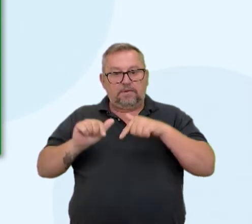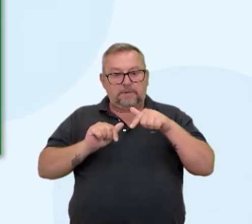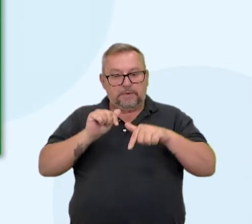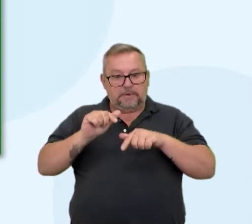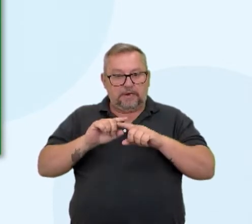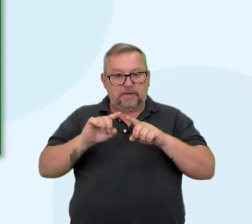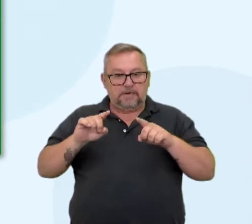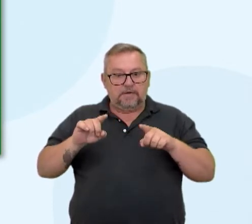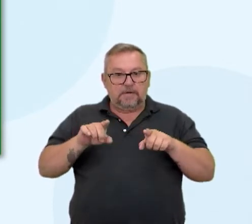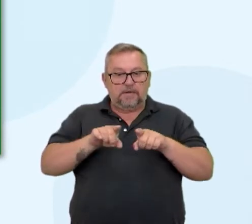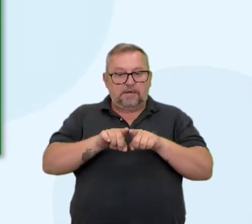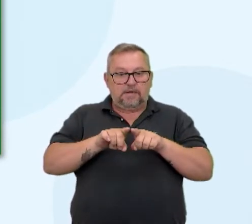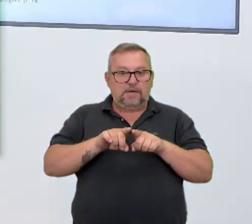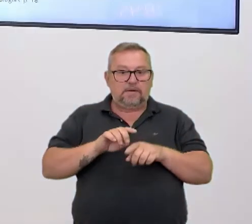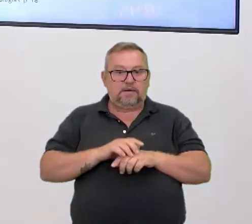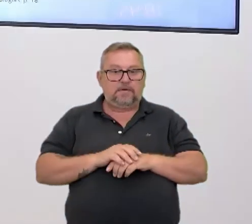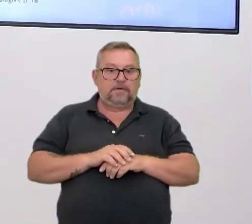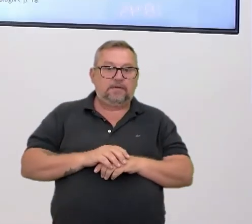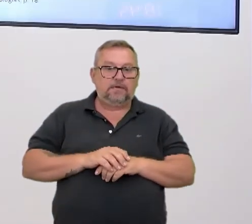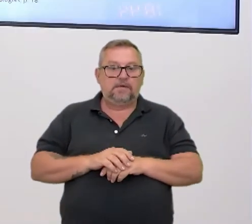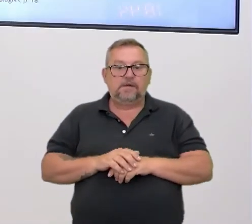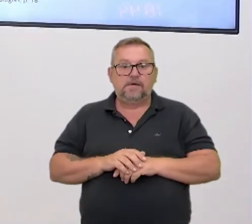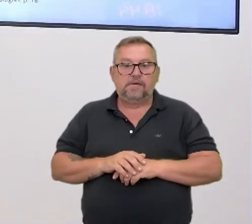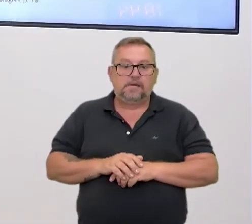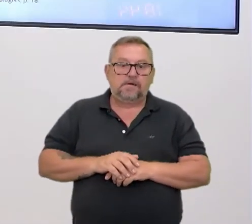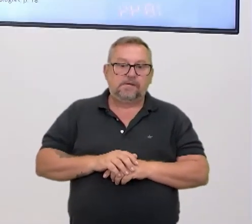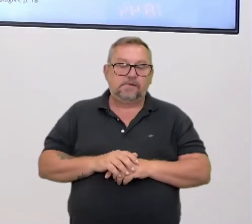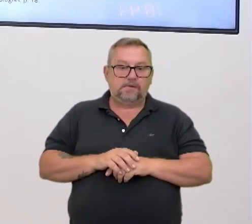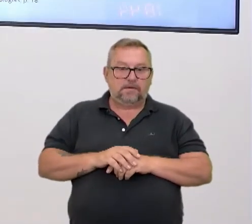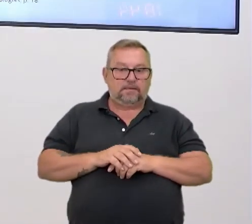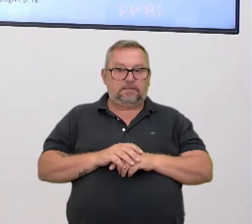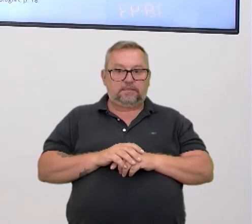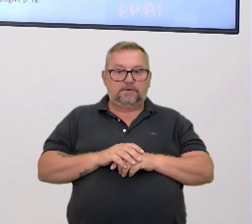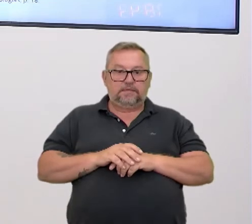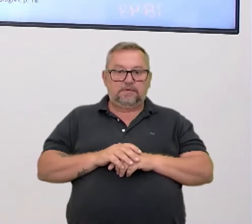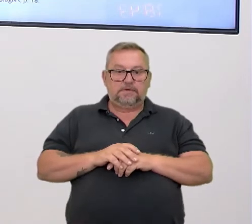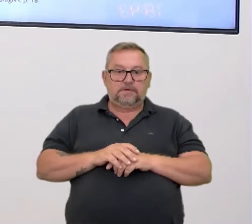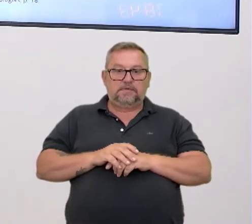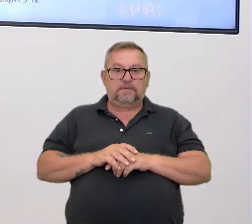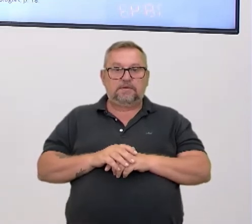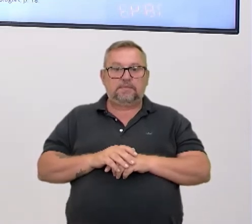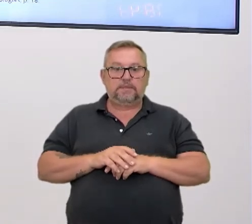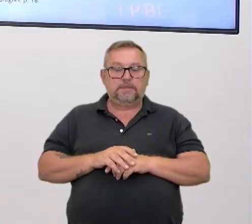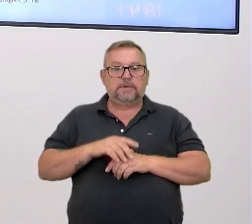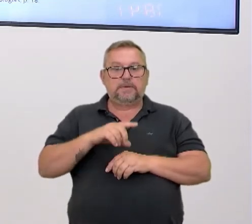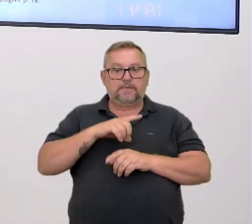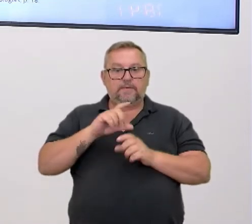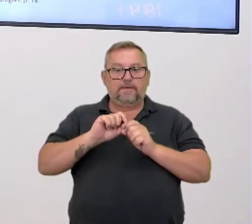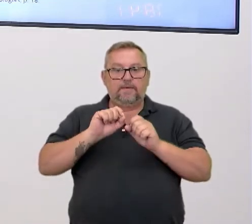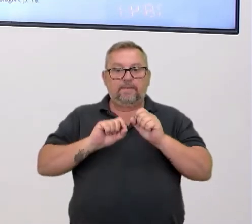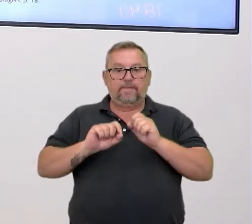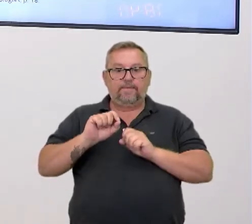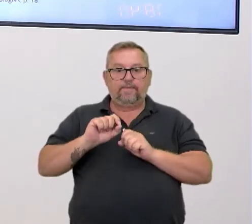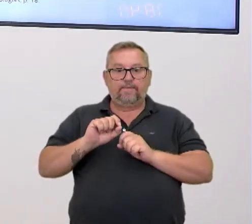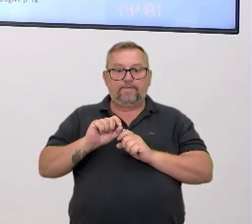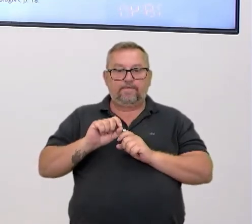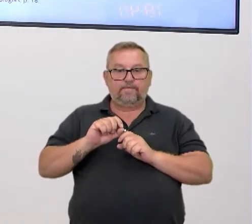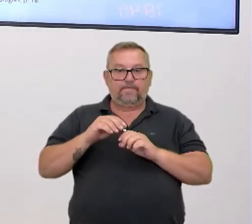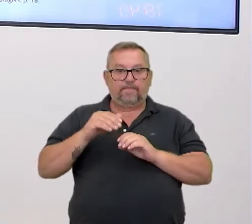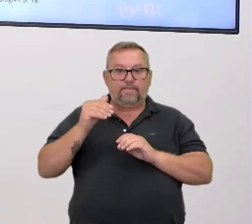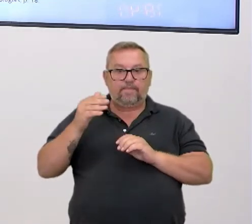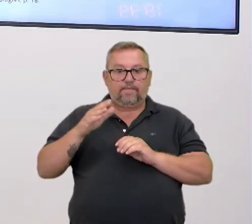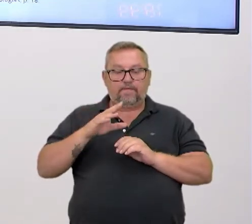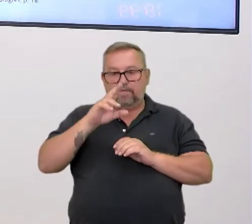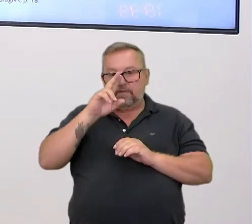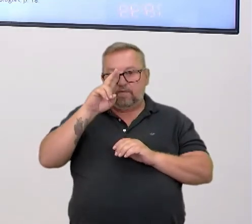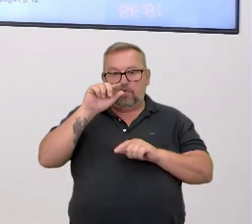E essas que estão em idade, né, de trabalhar, 14 anos ou mais, elas estão fazendo o quê? Elas estão fora da força